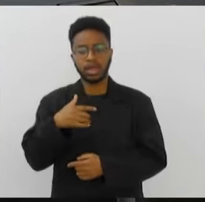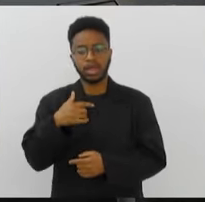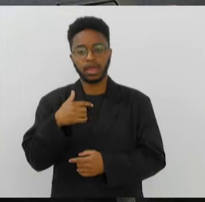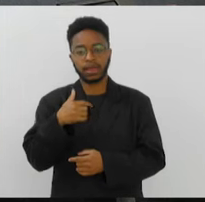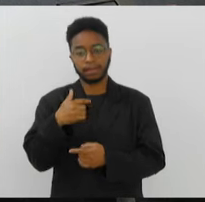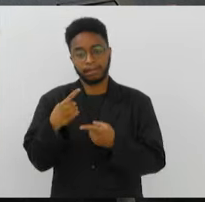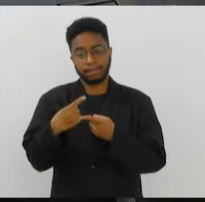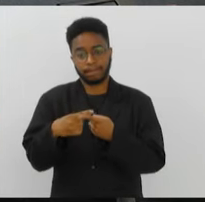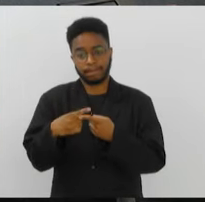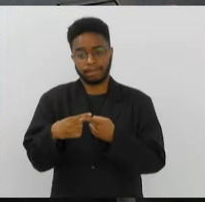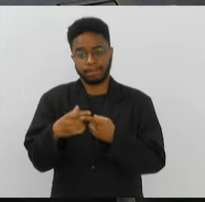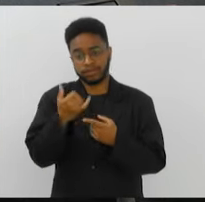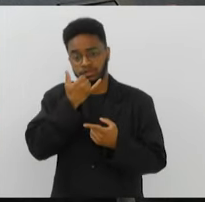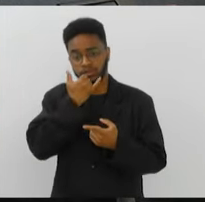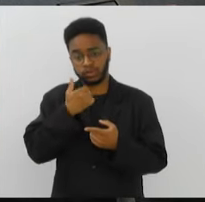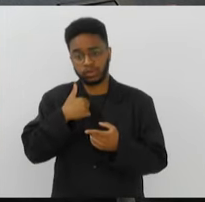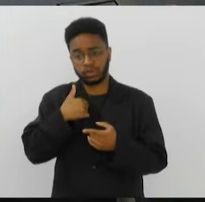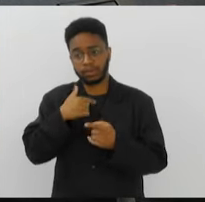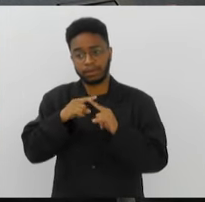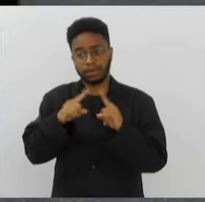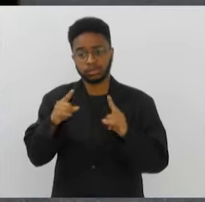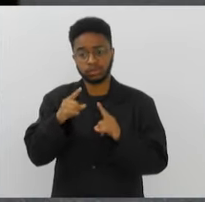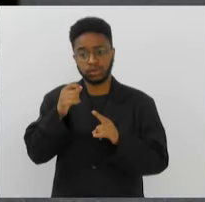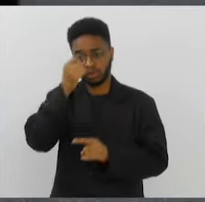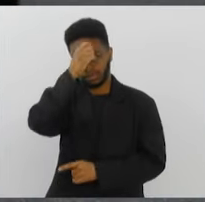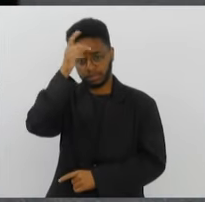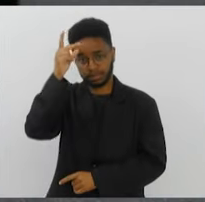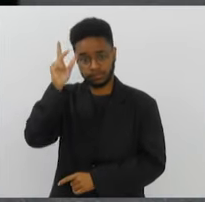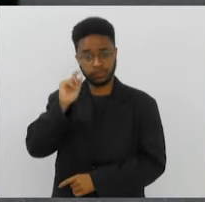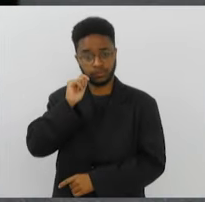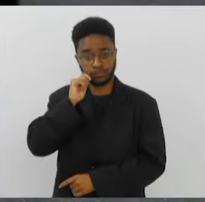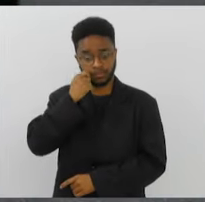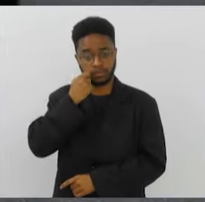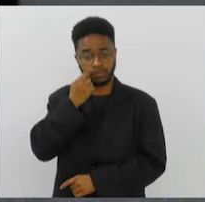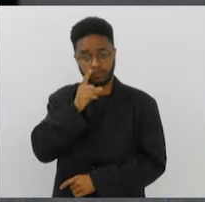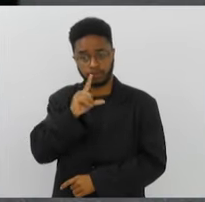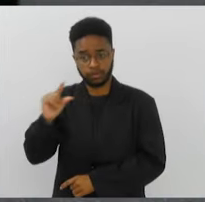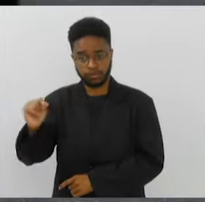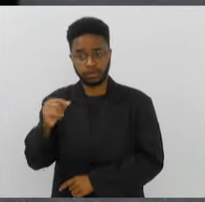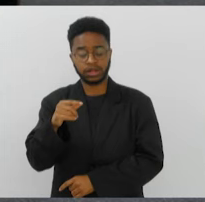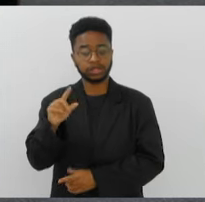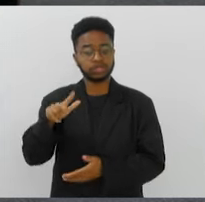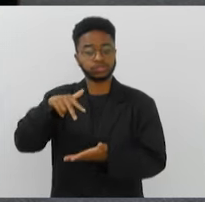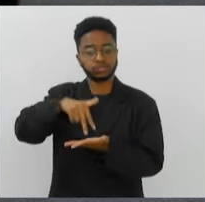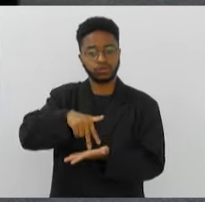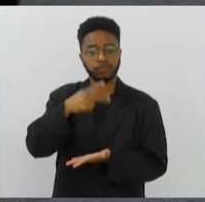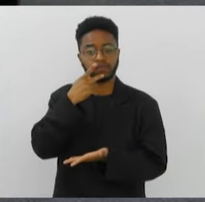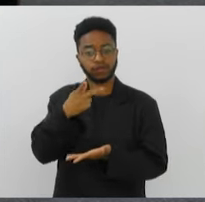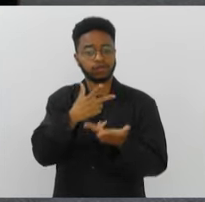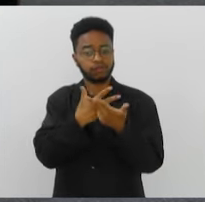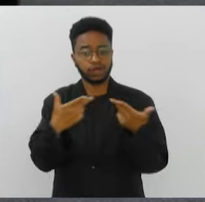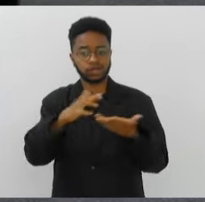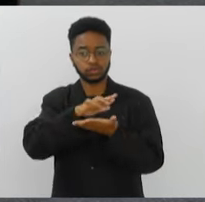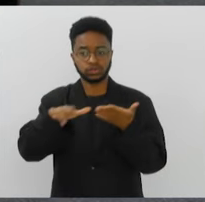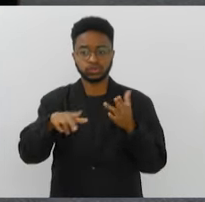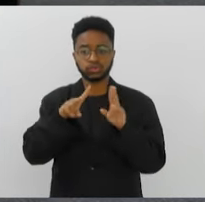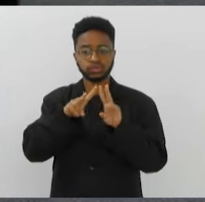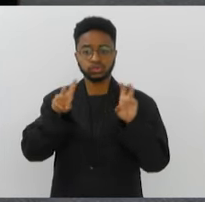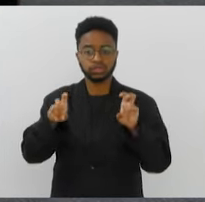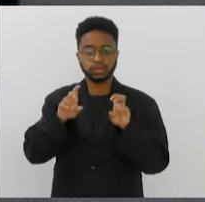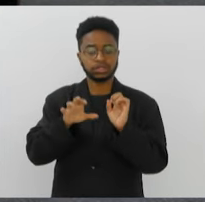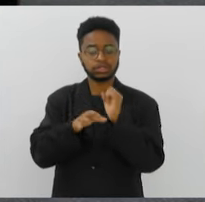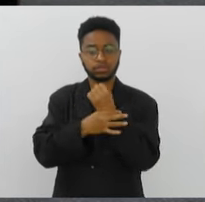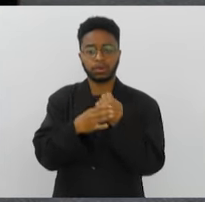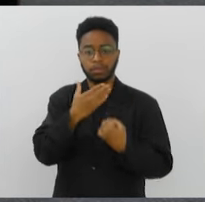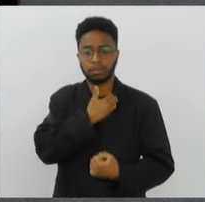dessa forma que o vassalo do prefeito Eduardo Paes foi embora. Veio aqui, falou uma opção de abobrinha sobre segurança pública e foi